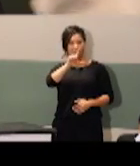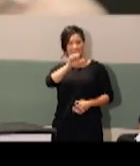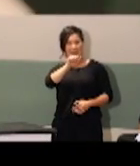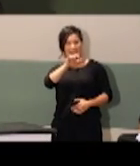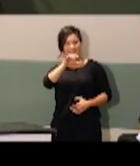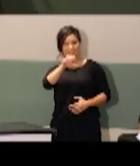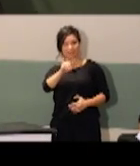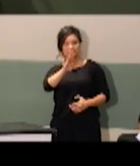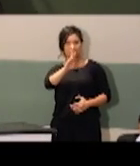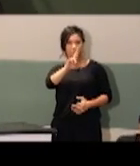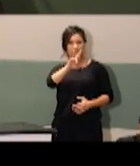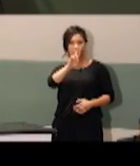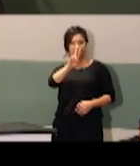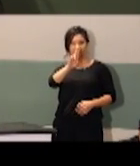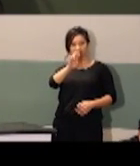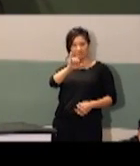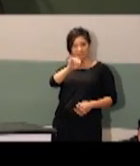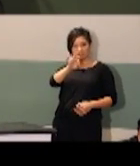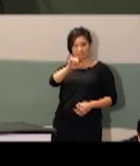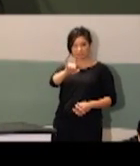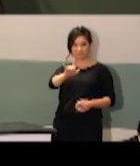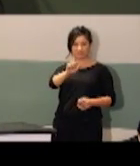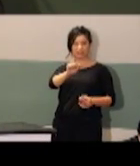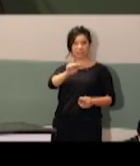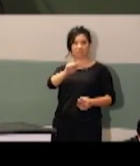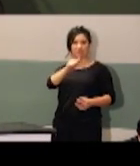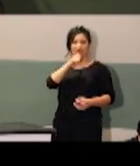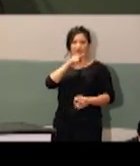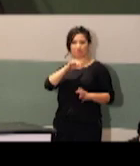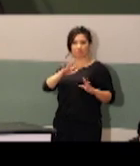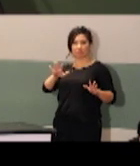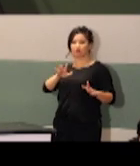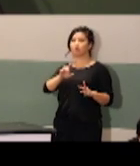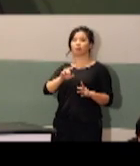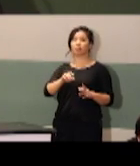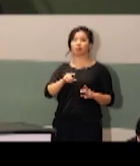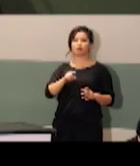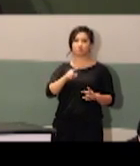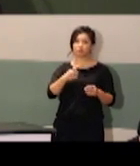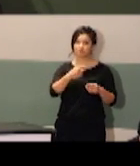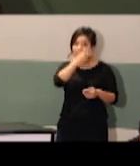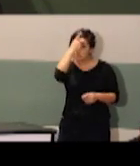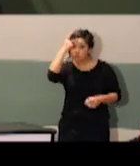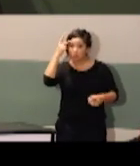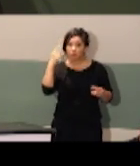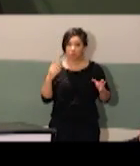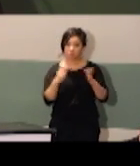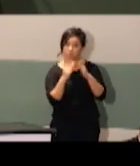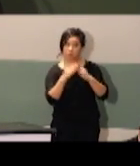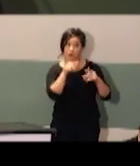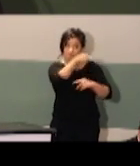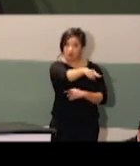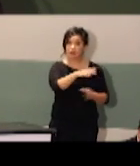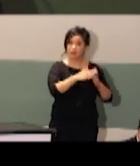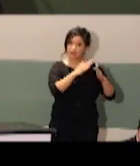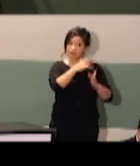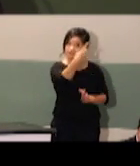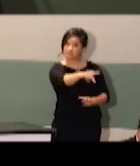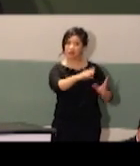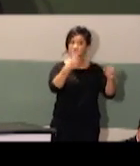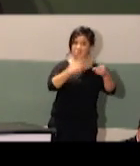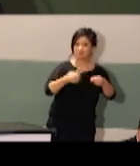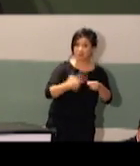cidade. Nós entendemos que o modelo da administração regional está